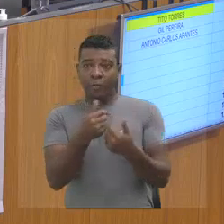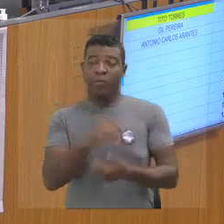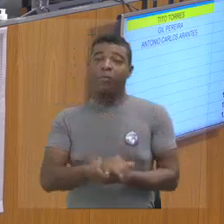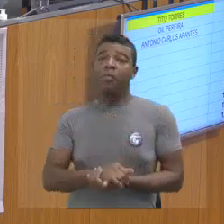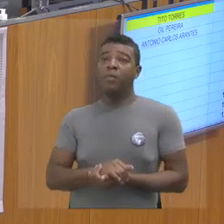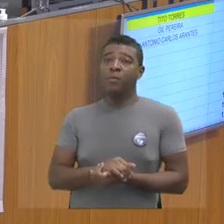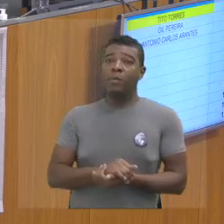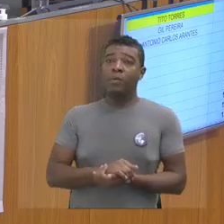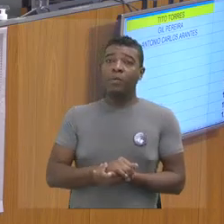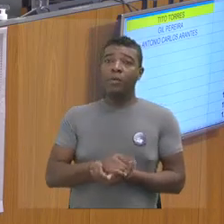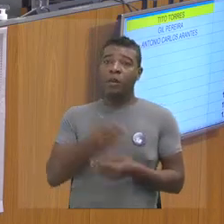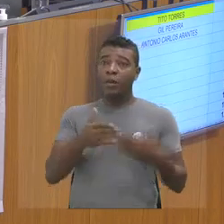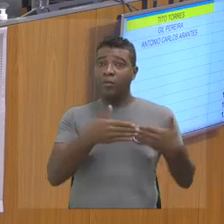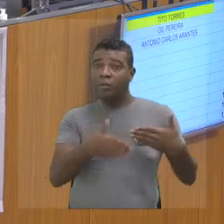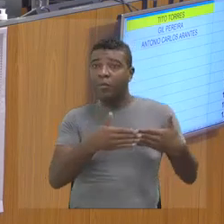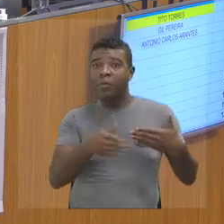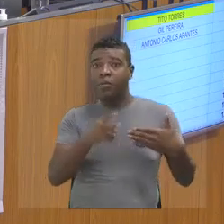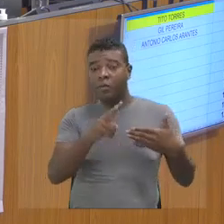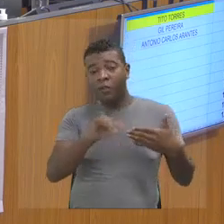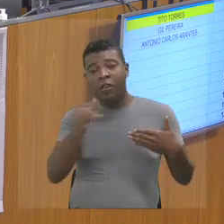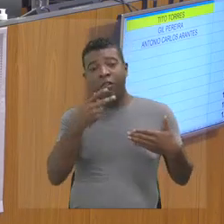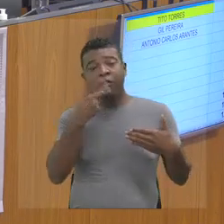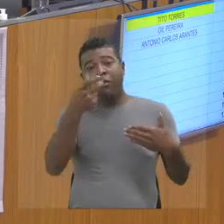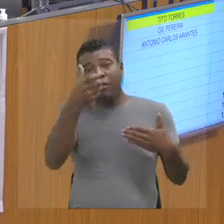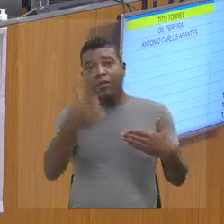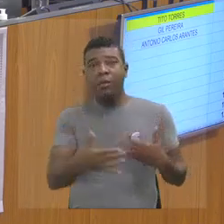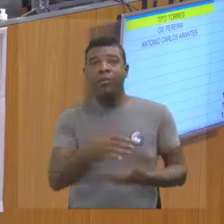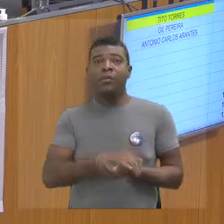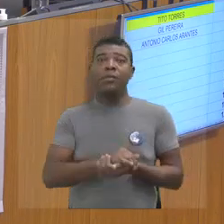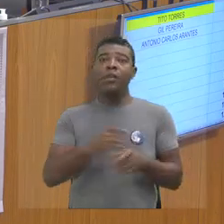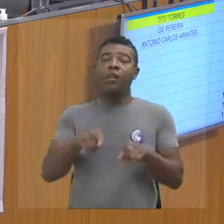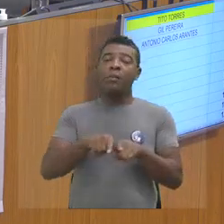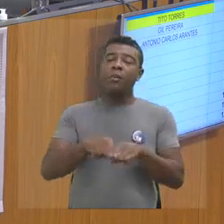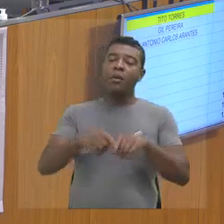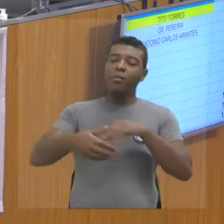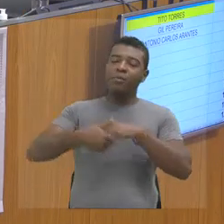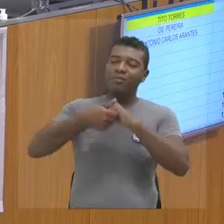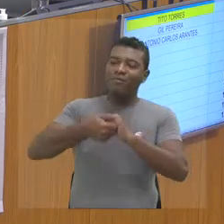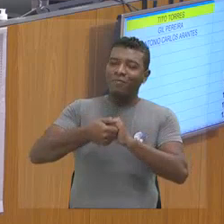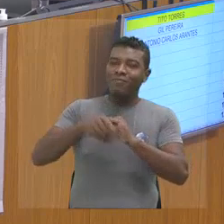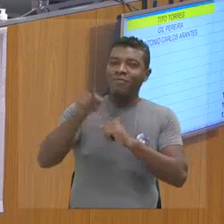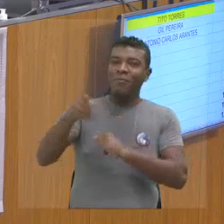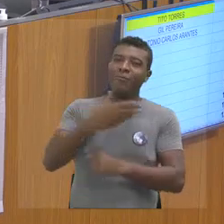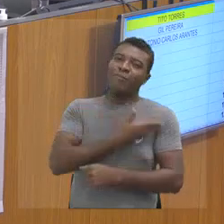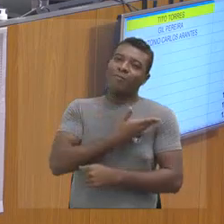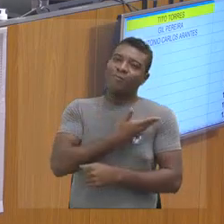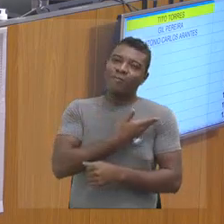sauda os nossos colegas o nosso secretário